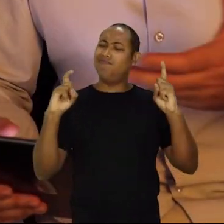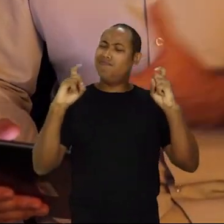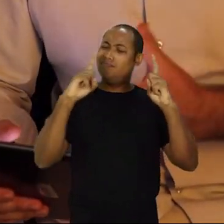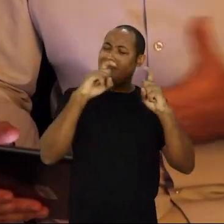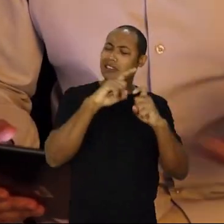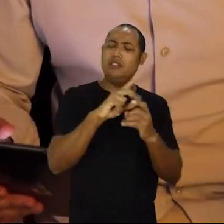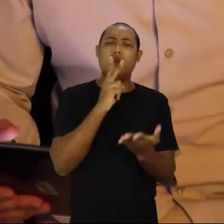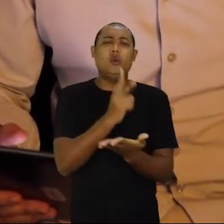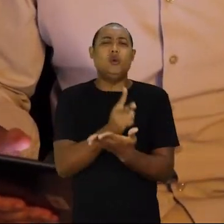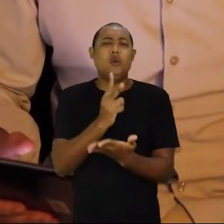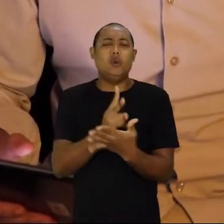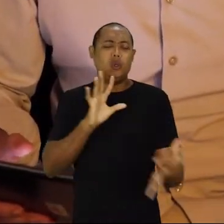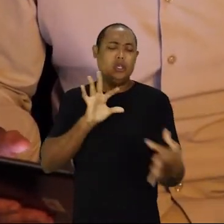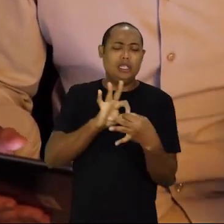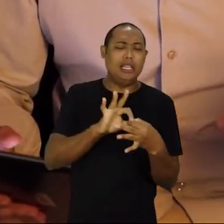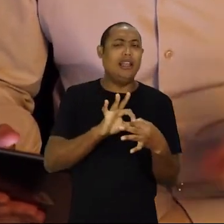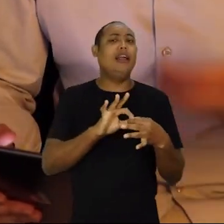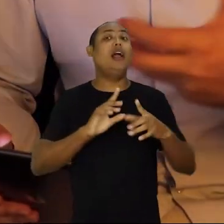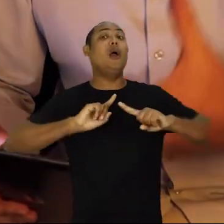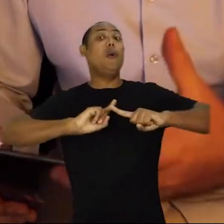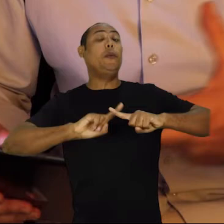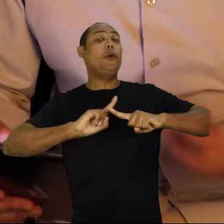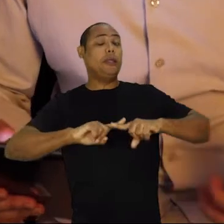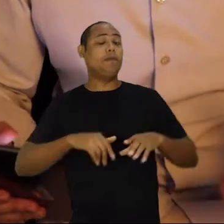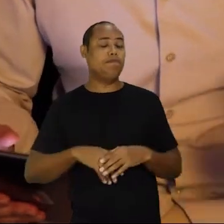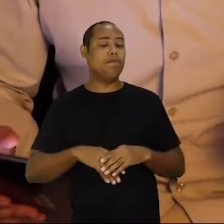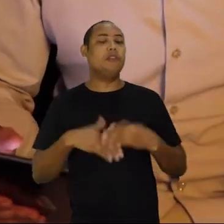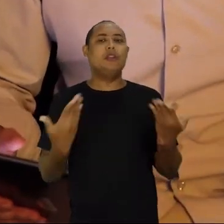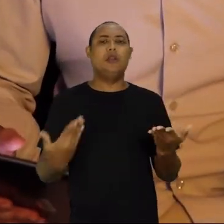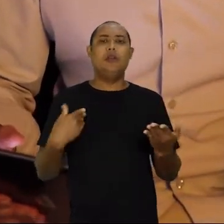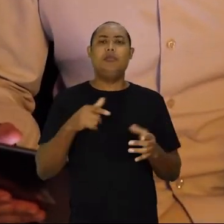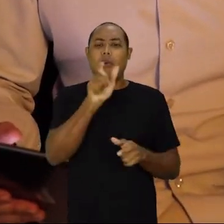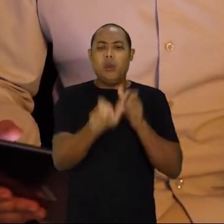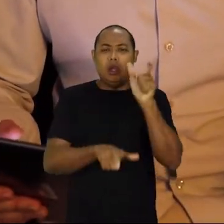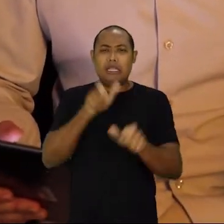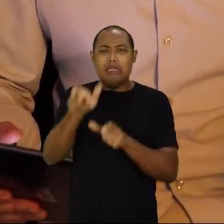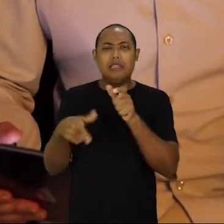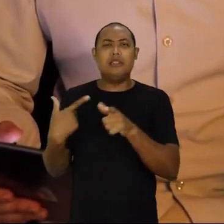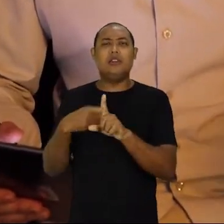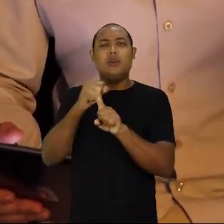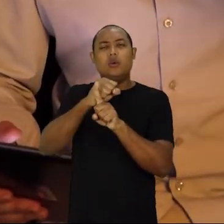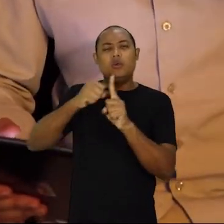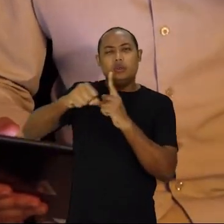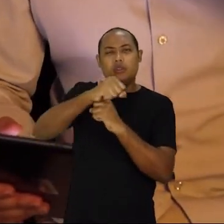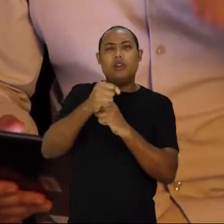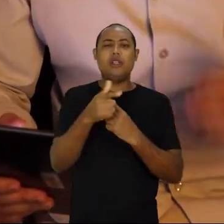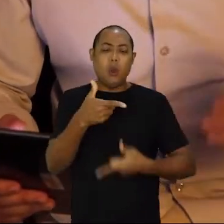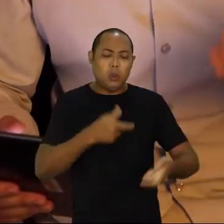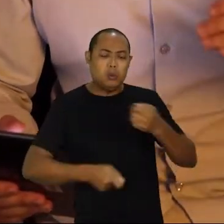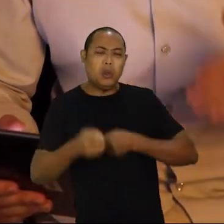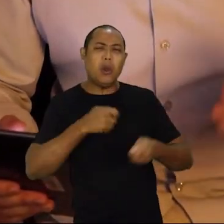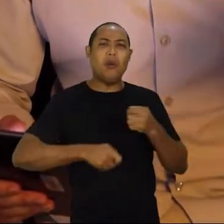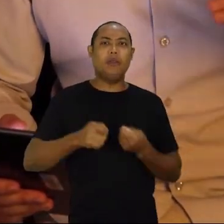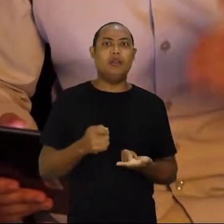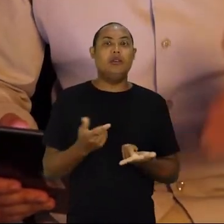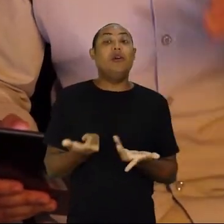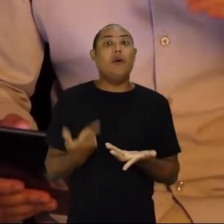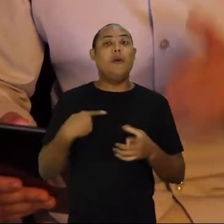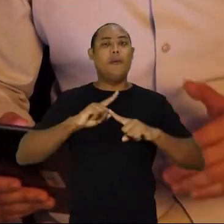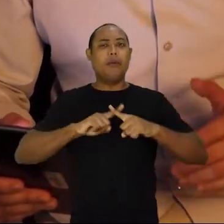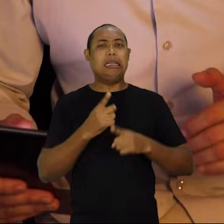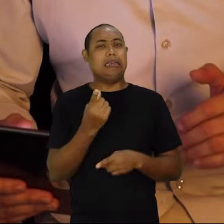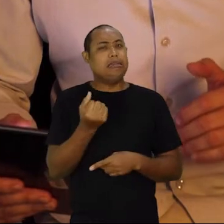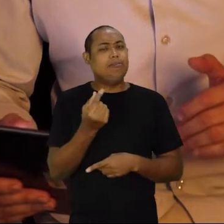mas tivemos uma dificuldade na manutenção desse vínculo, sobretudo porque pelo perfil socioeconômico de